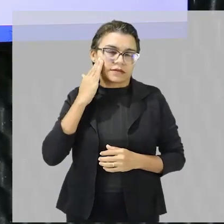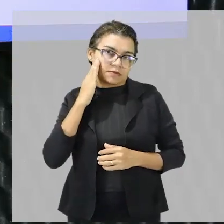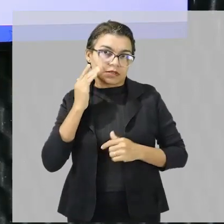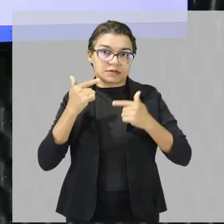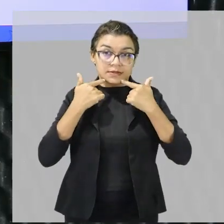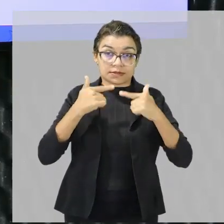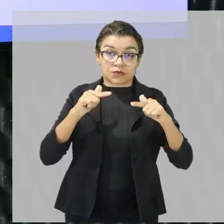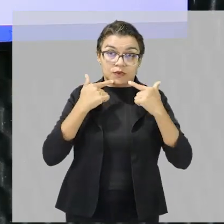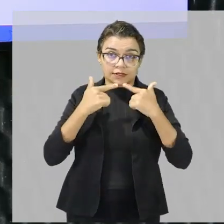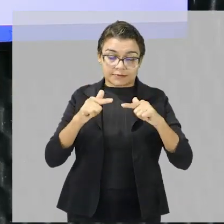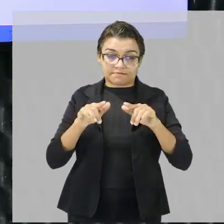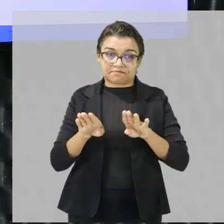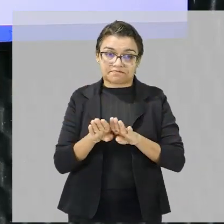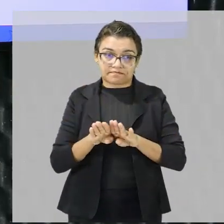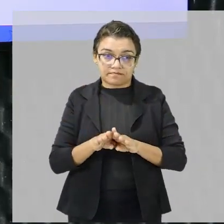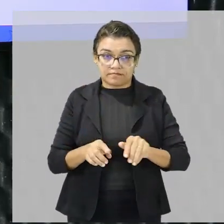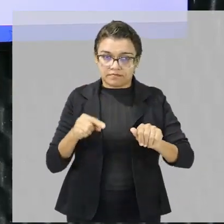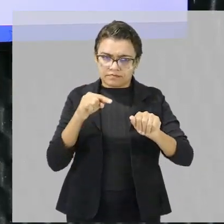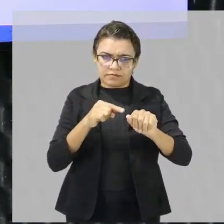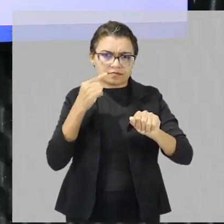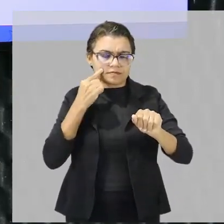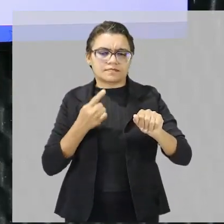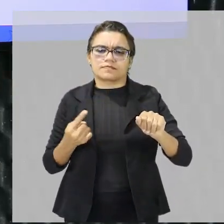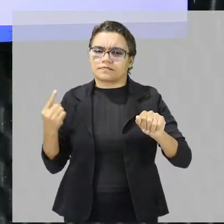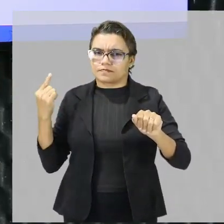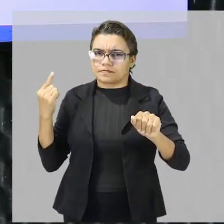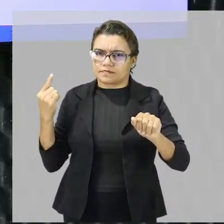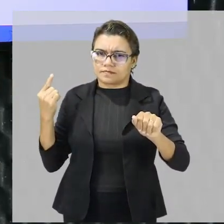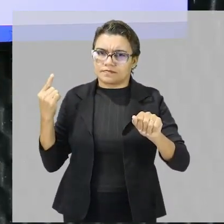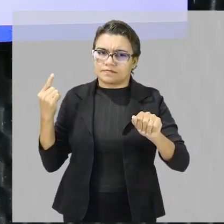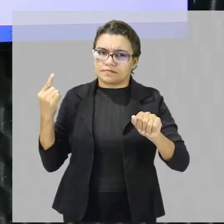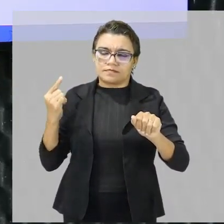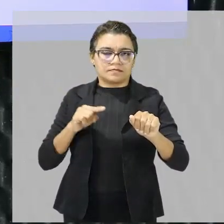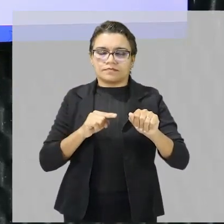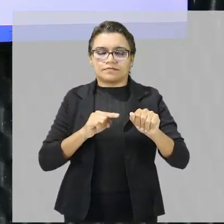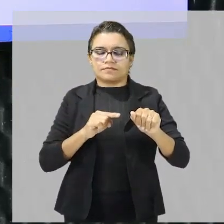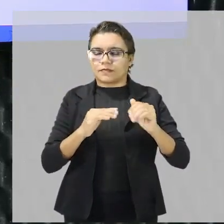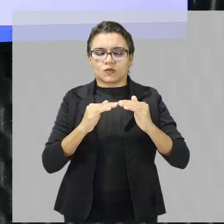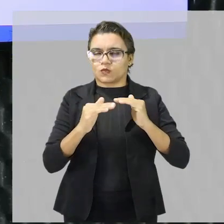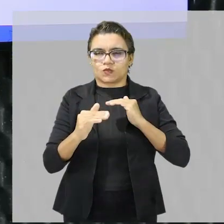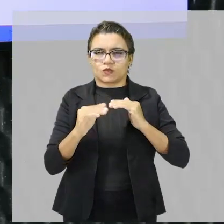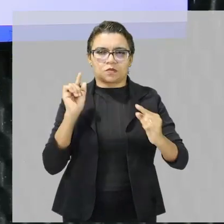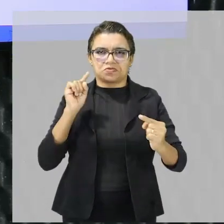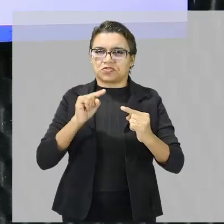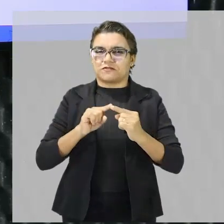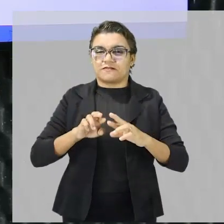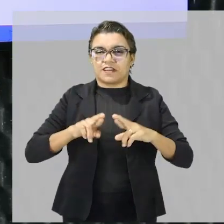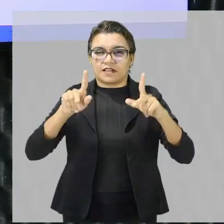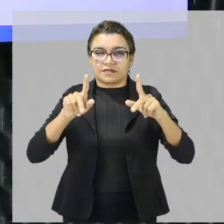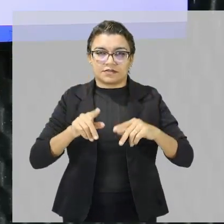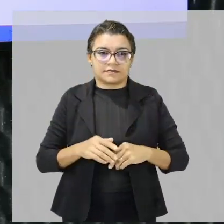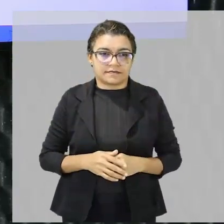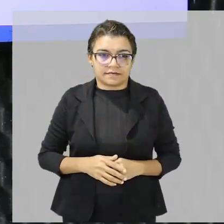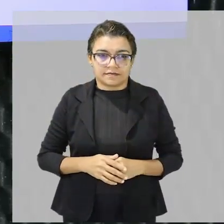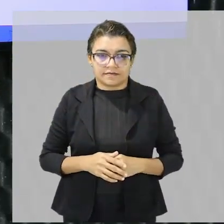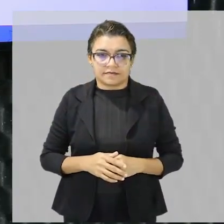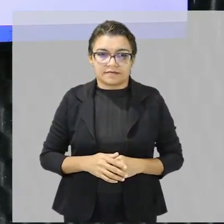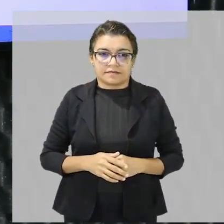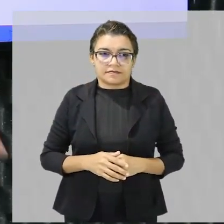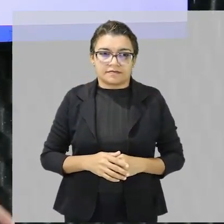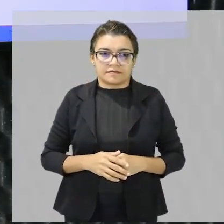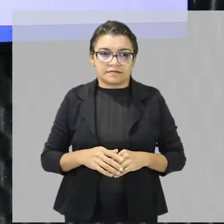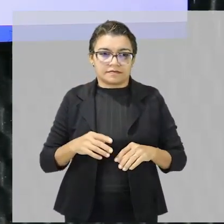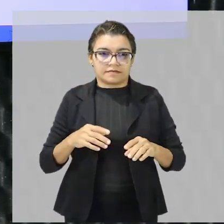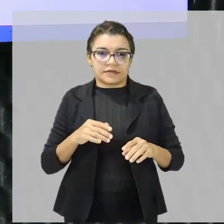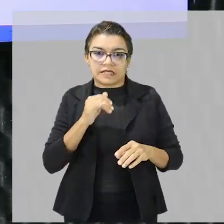linguagem. Vamos lá, liberdade humana que consagra a vontade, não é esse o objetivo da coisa. A razão comunicativa